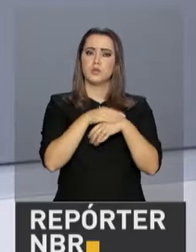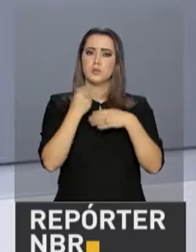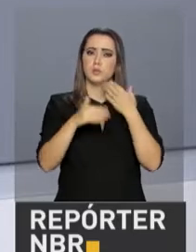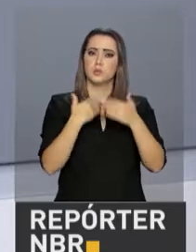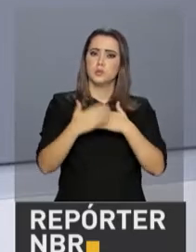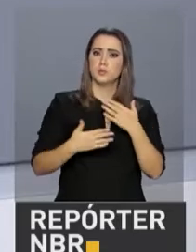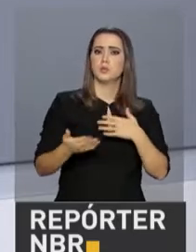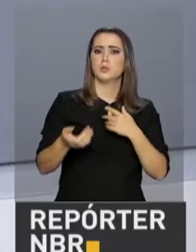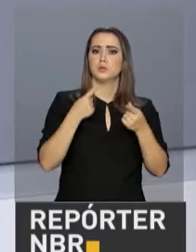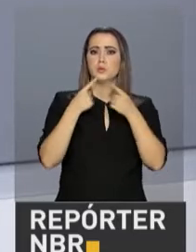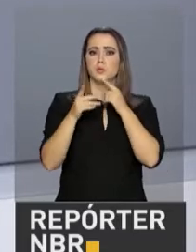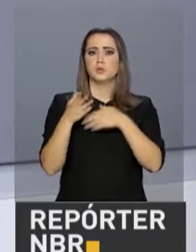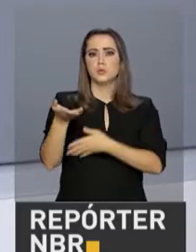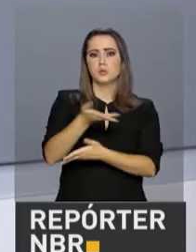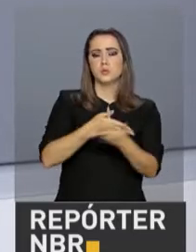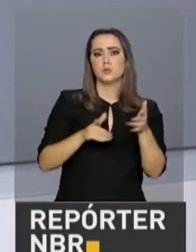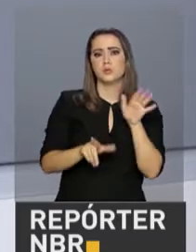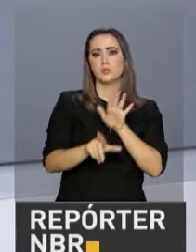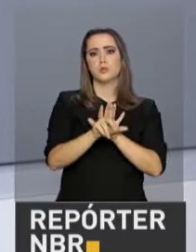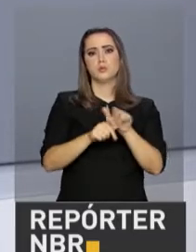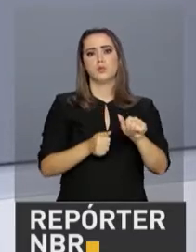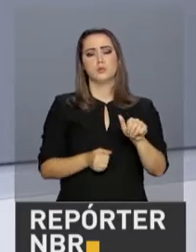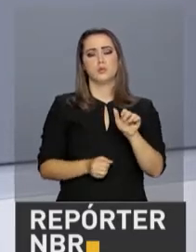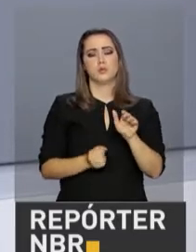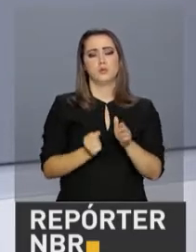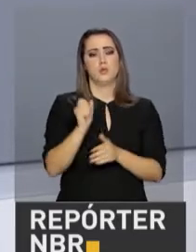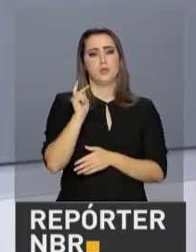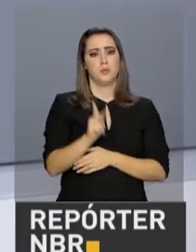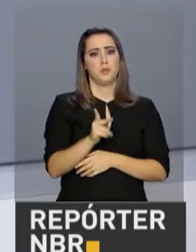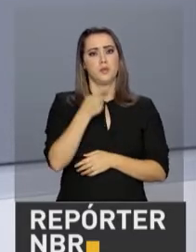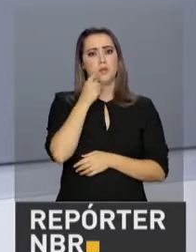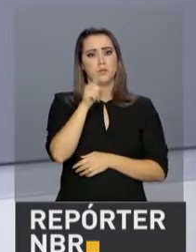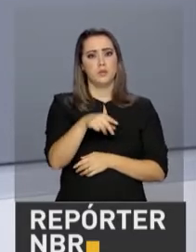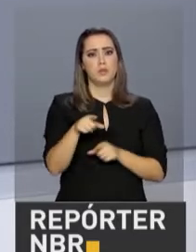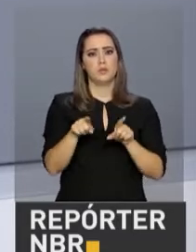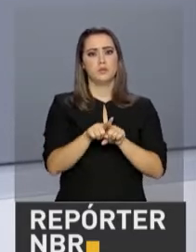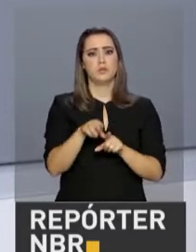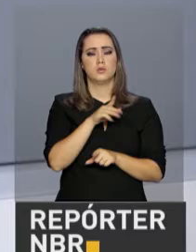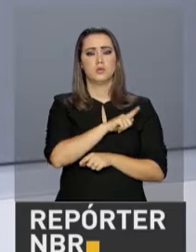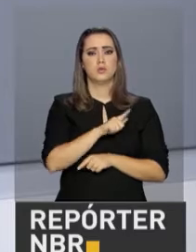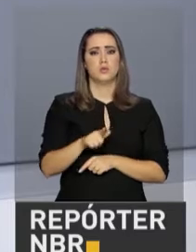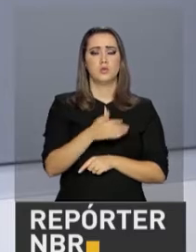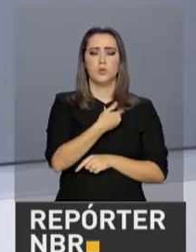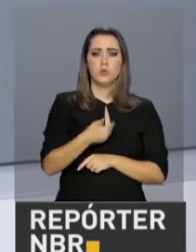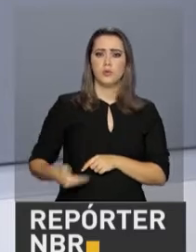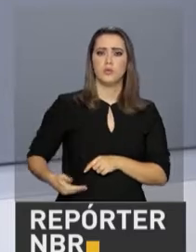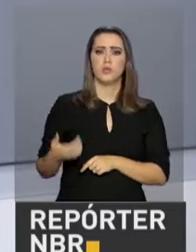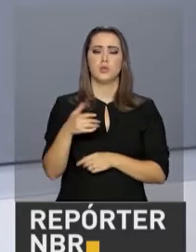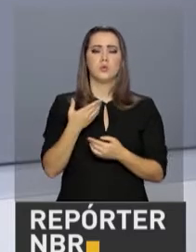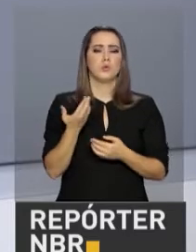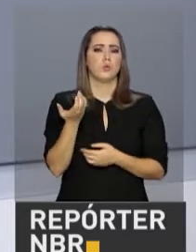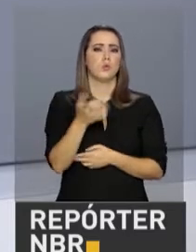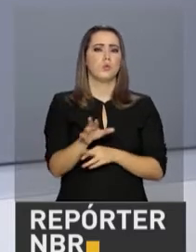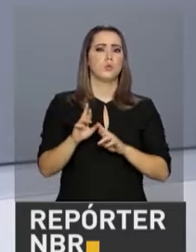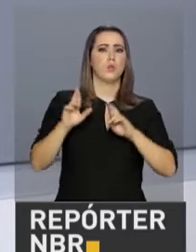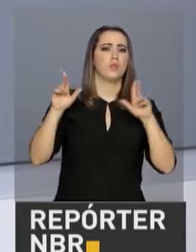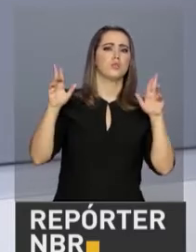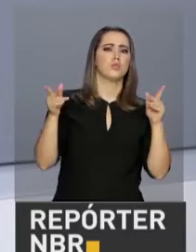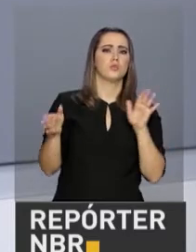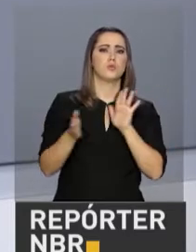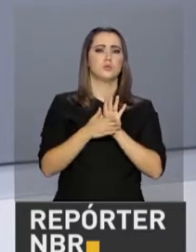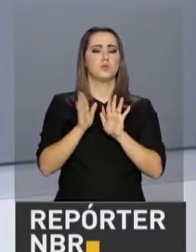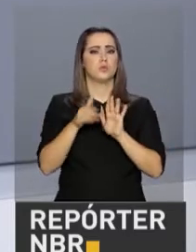das negociações em torno da aprovação da reforma da Previdência. Segundo o ministro, o governo não pretende flexibilizar a proposta que